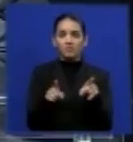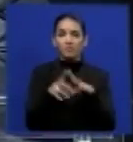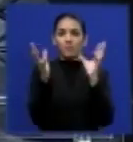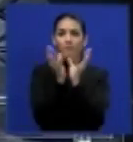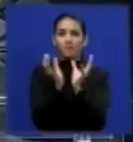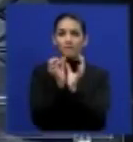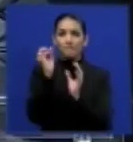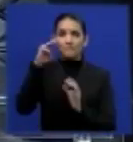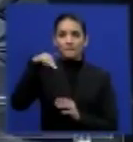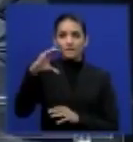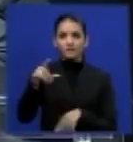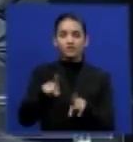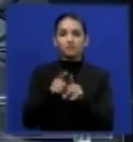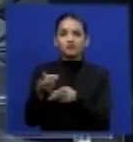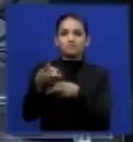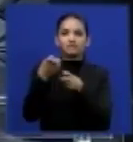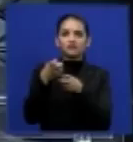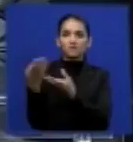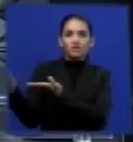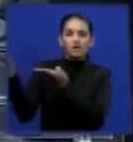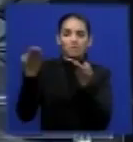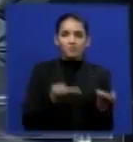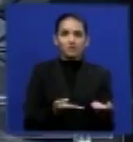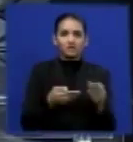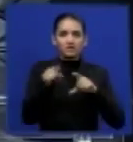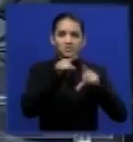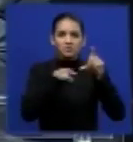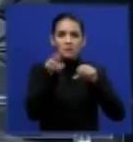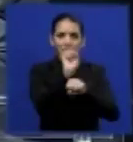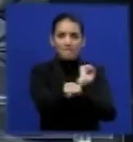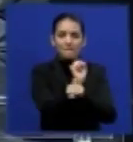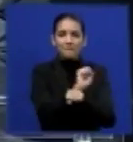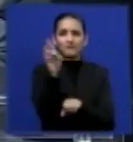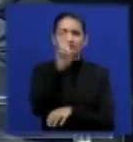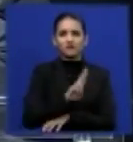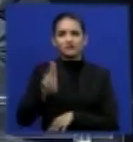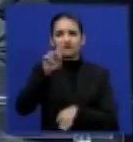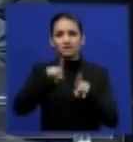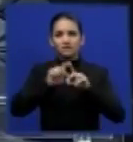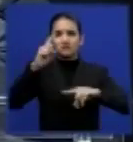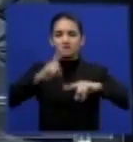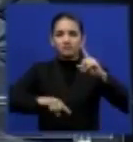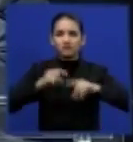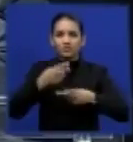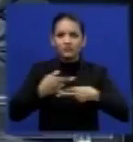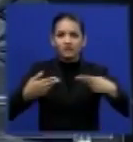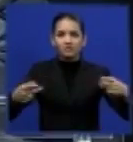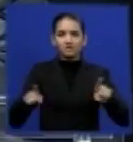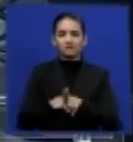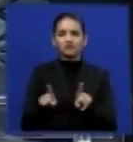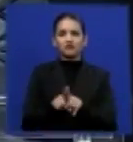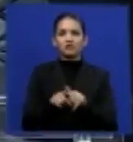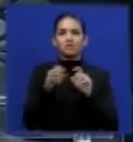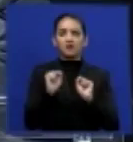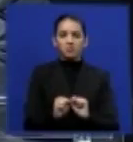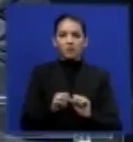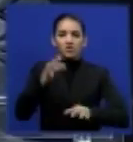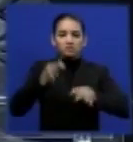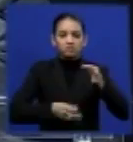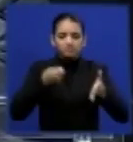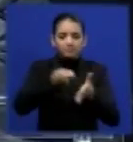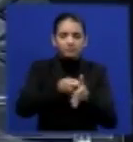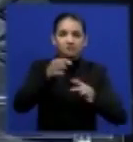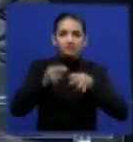as importações de pneus usados como matéria prima autorizadas por decisões judiciais